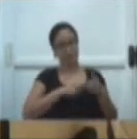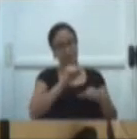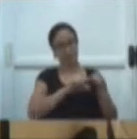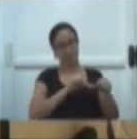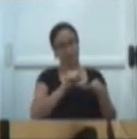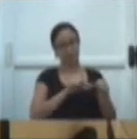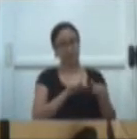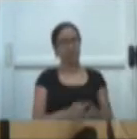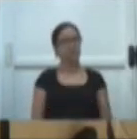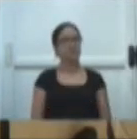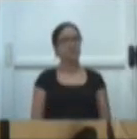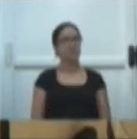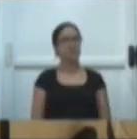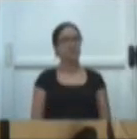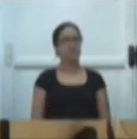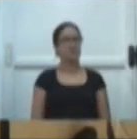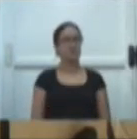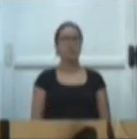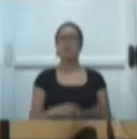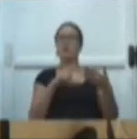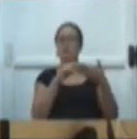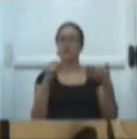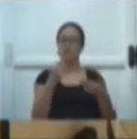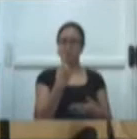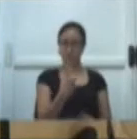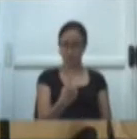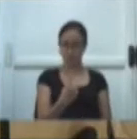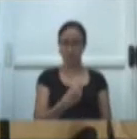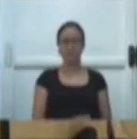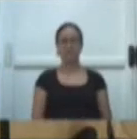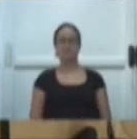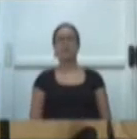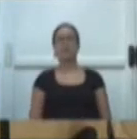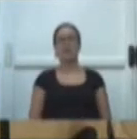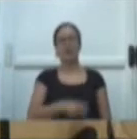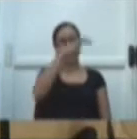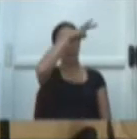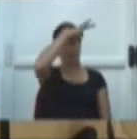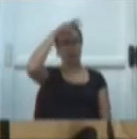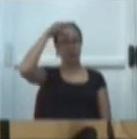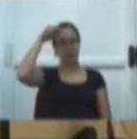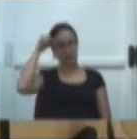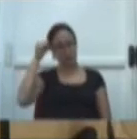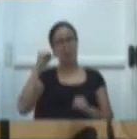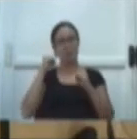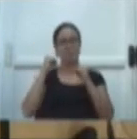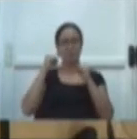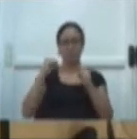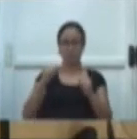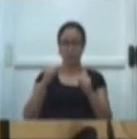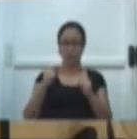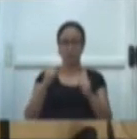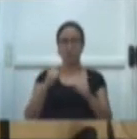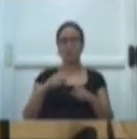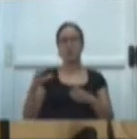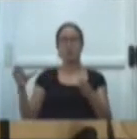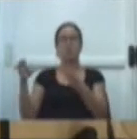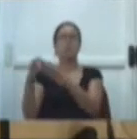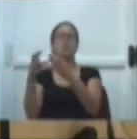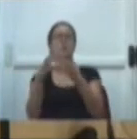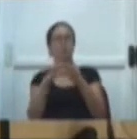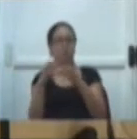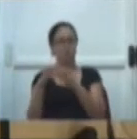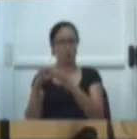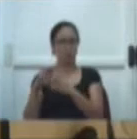Artigo 1º. Poder Executivo poderá qualificar como organizações sociais, pessoas jurídicas